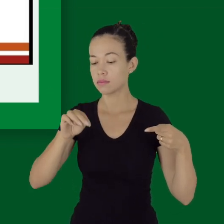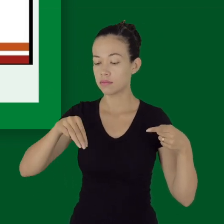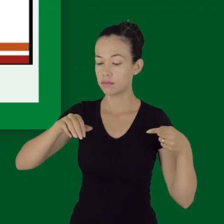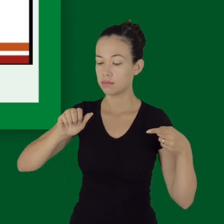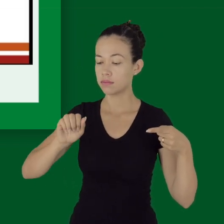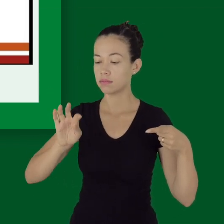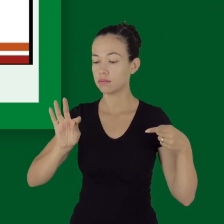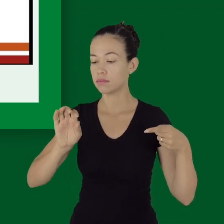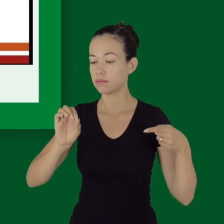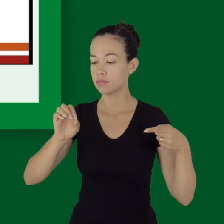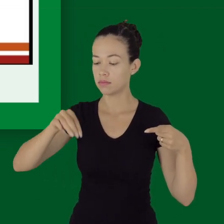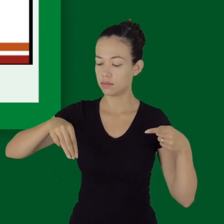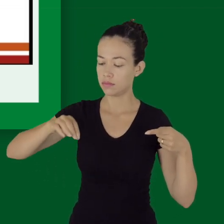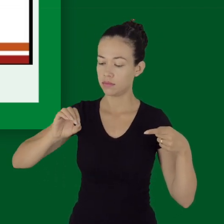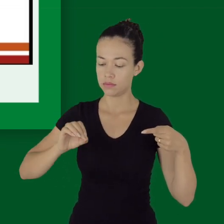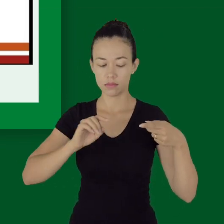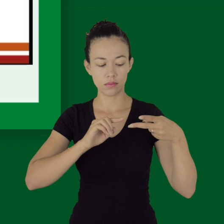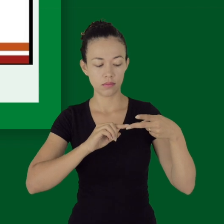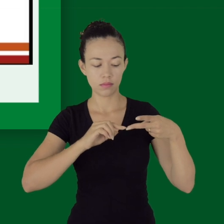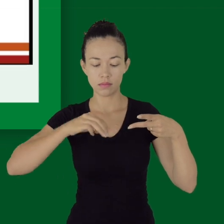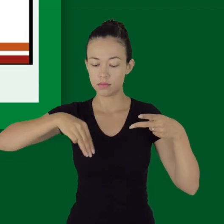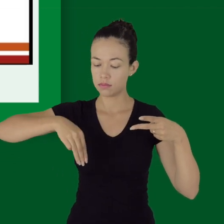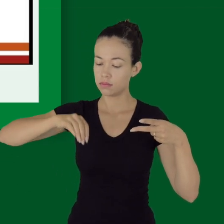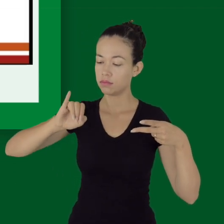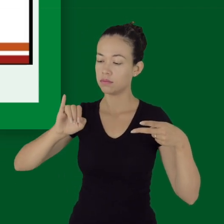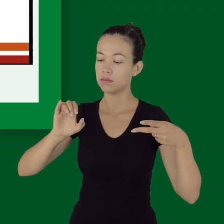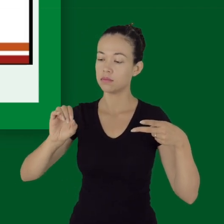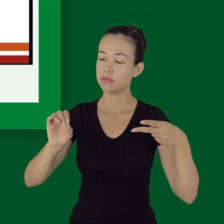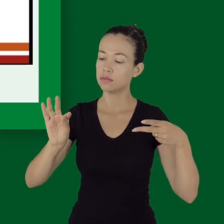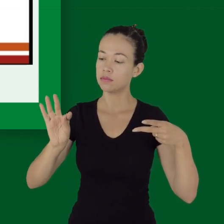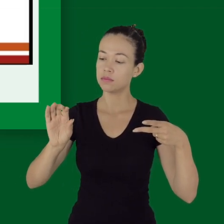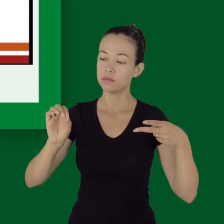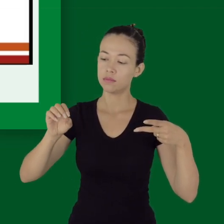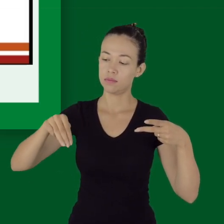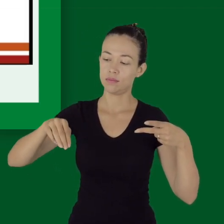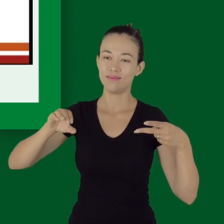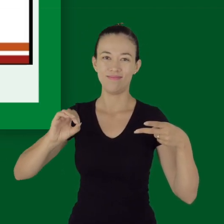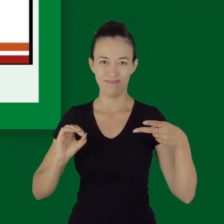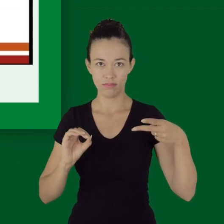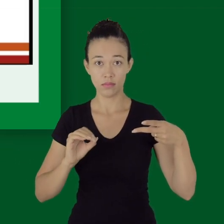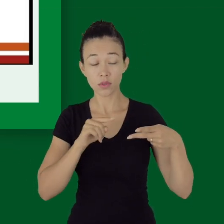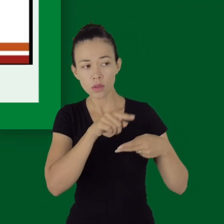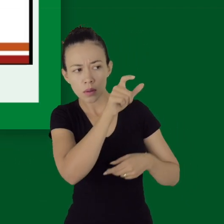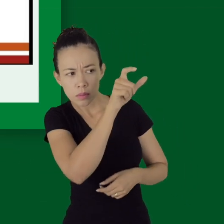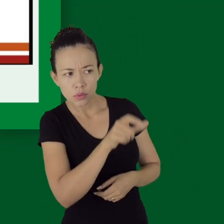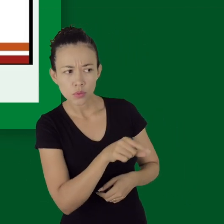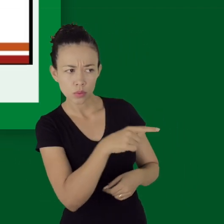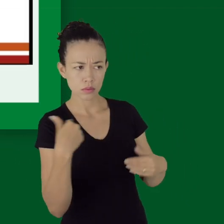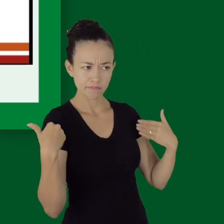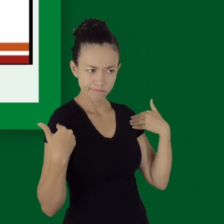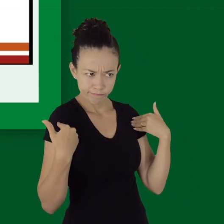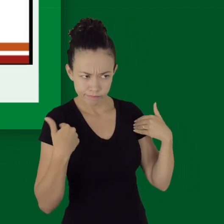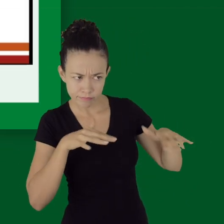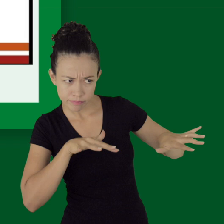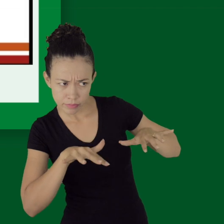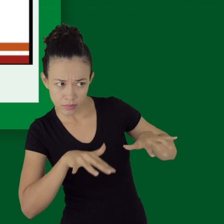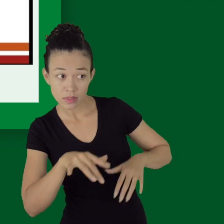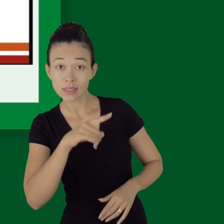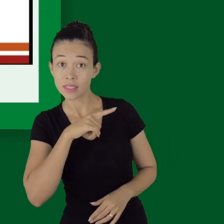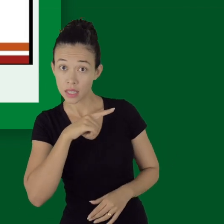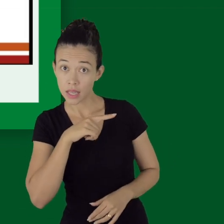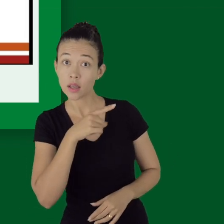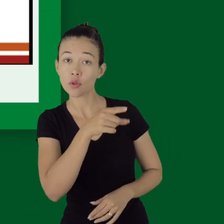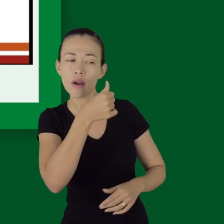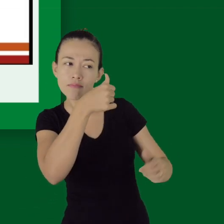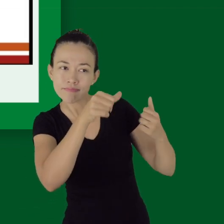dermátomos e miótomos. Então, no momento que eu faço a avaliação desse paciente em relação à sua percepção sensório-motora, o